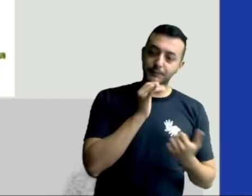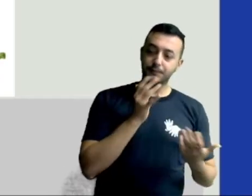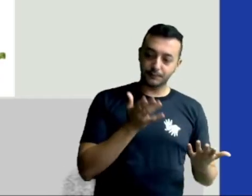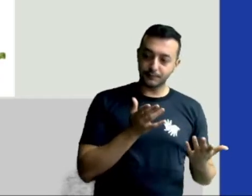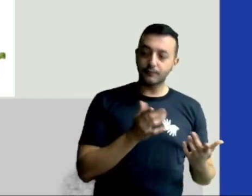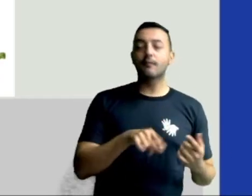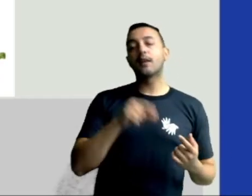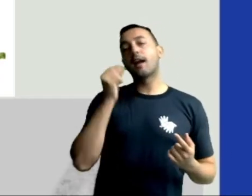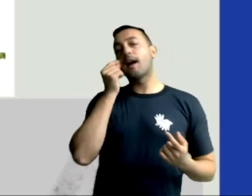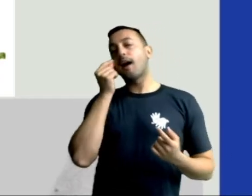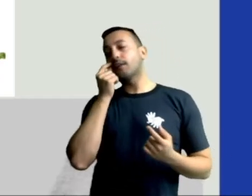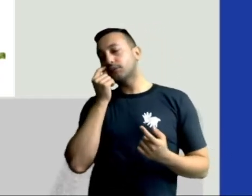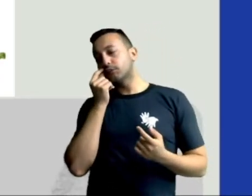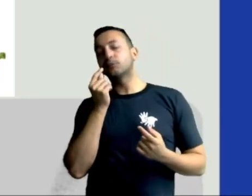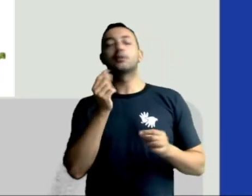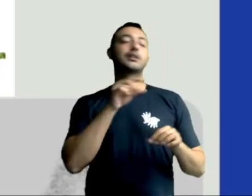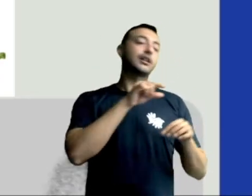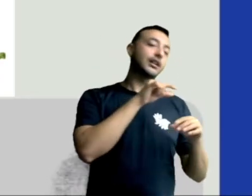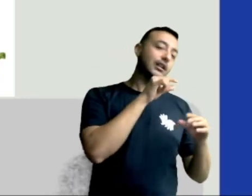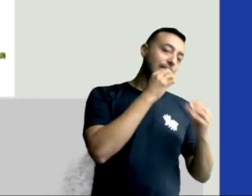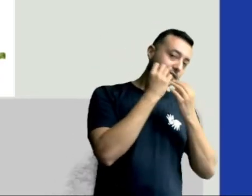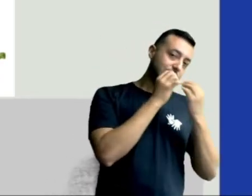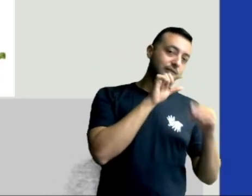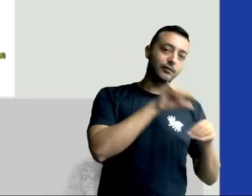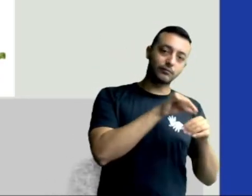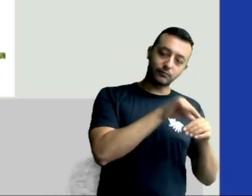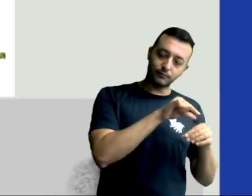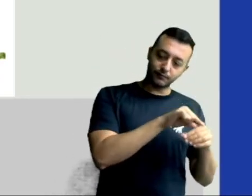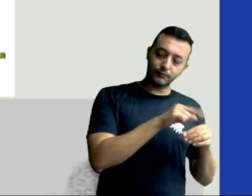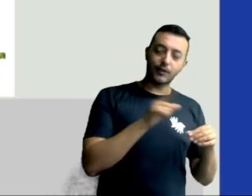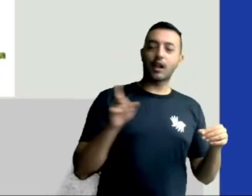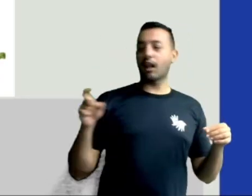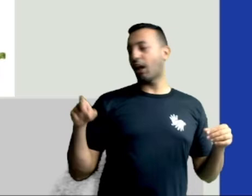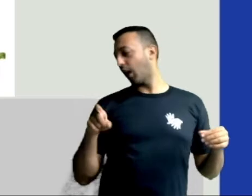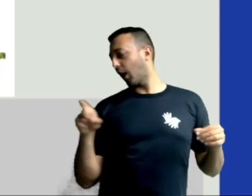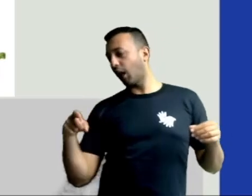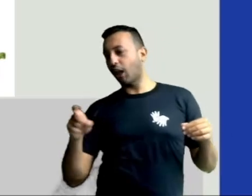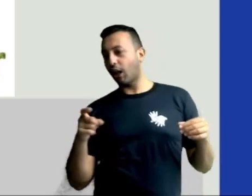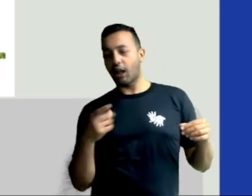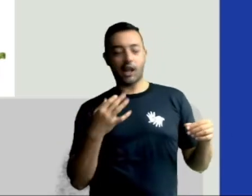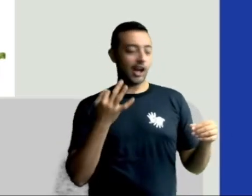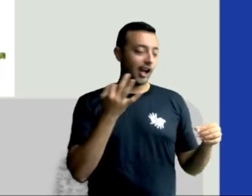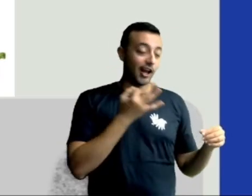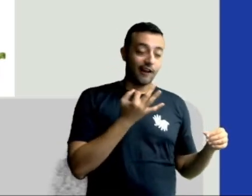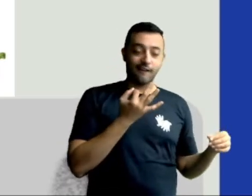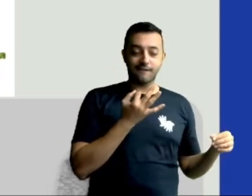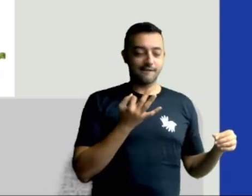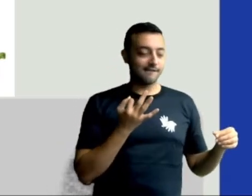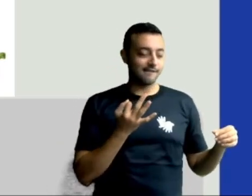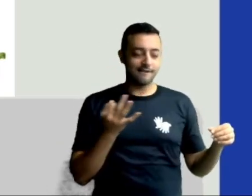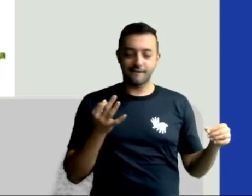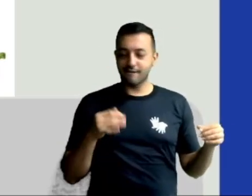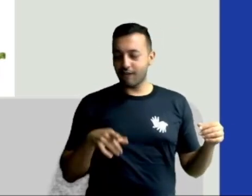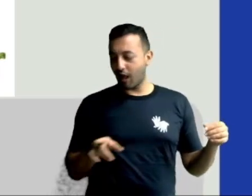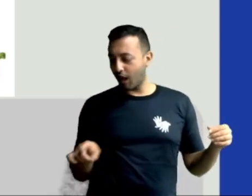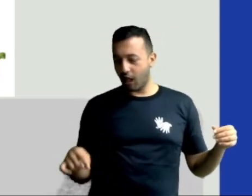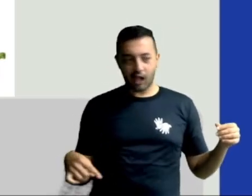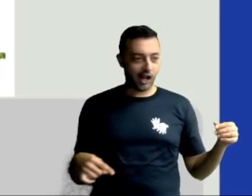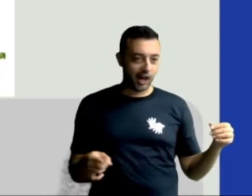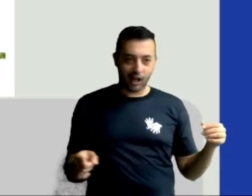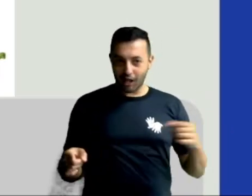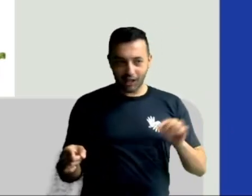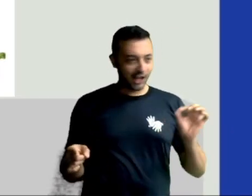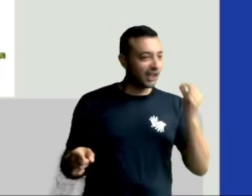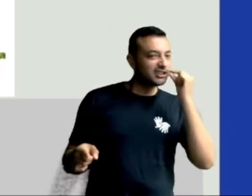O ratinho come o milho. Aí a serpente vem, que ratinho lindinho ali, vou comê-lo.